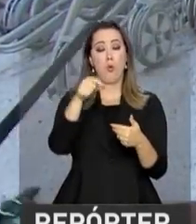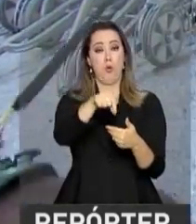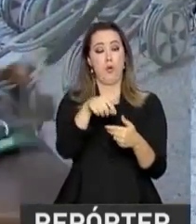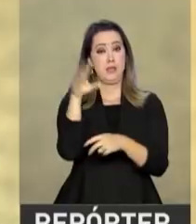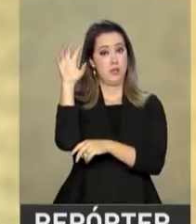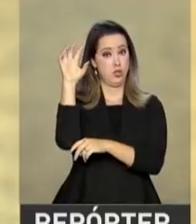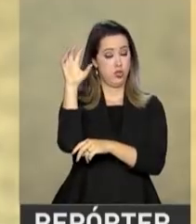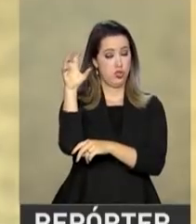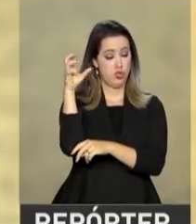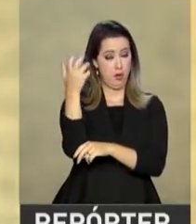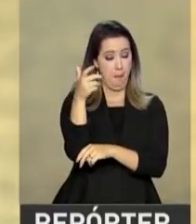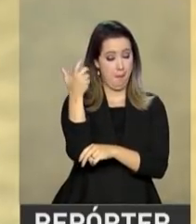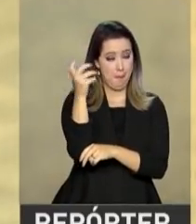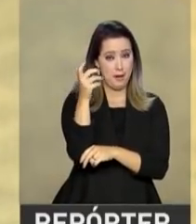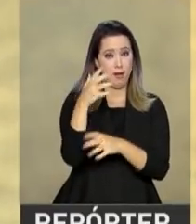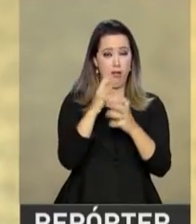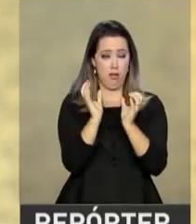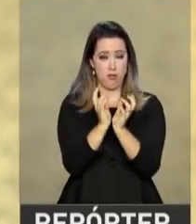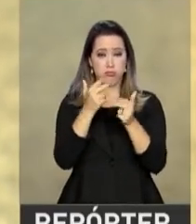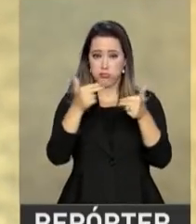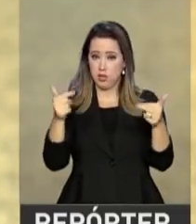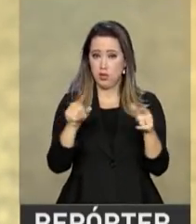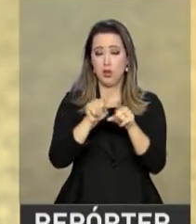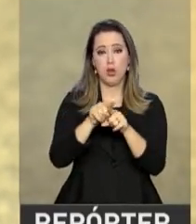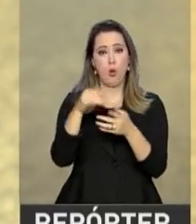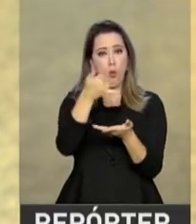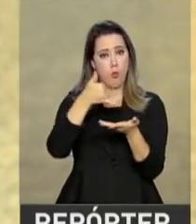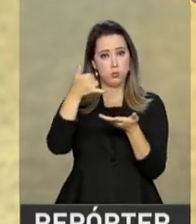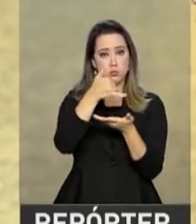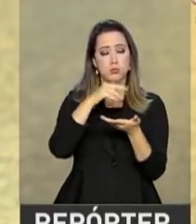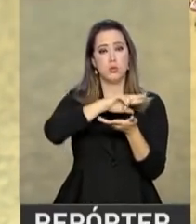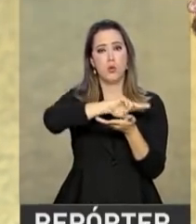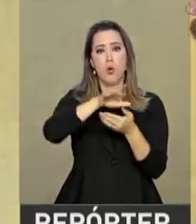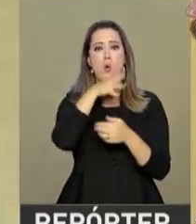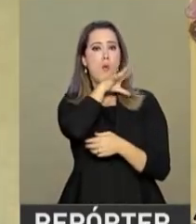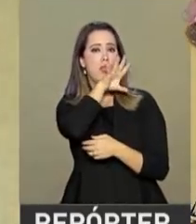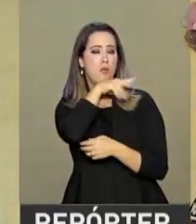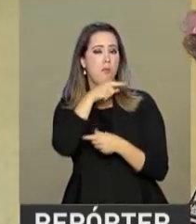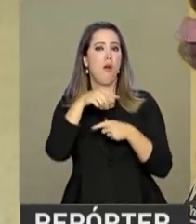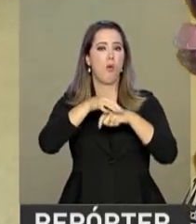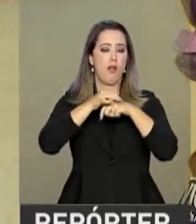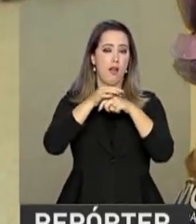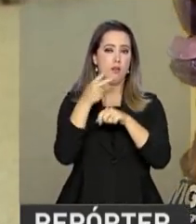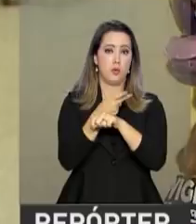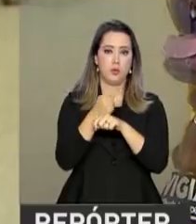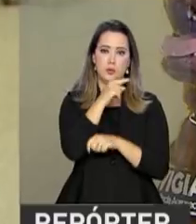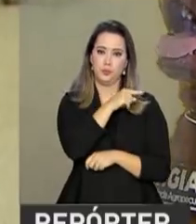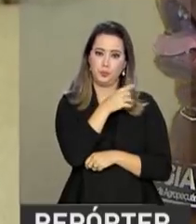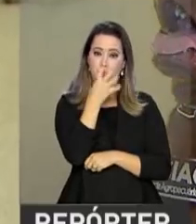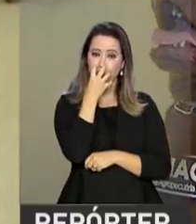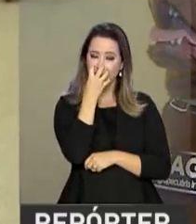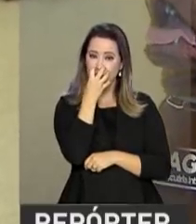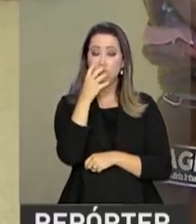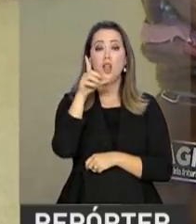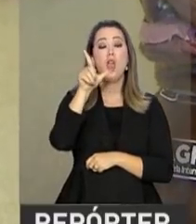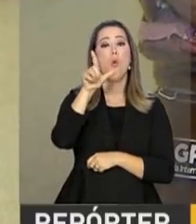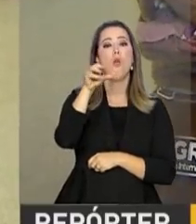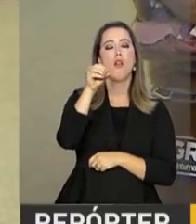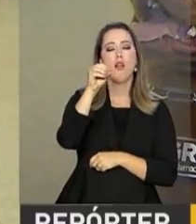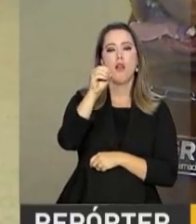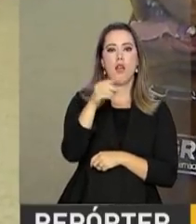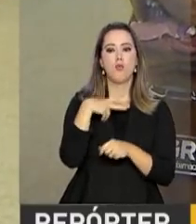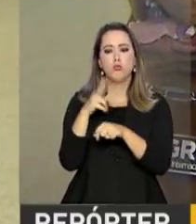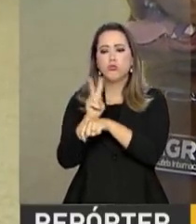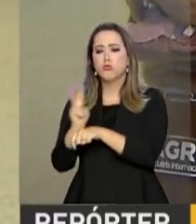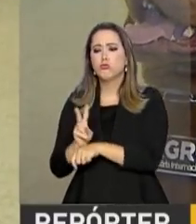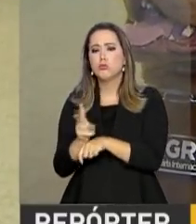ou animal. Esse é o Léo, um cachorro de 3 anos da raça Labrador. Ele chega a vistoriar, em média, 1000 malas por